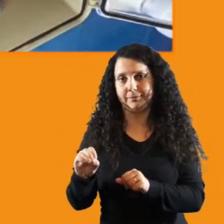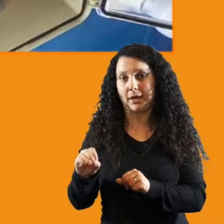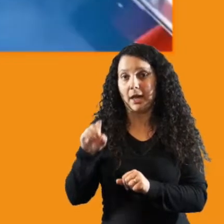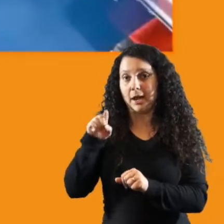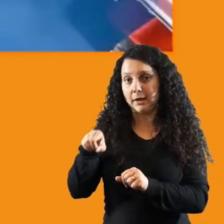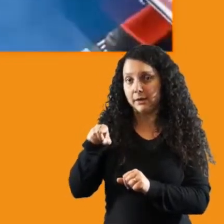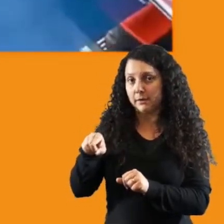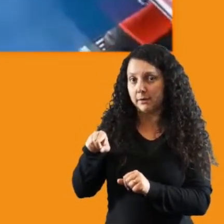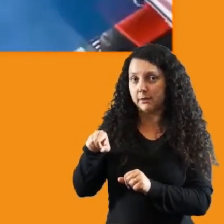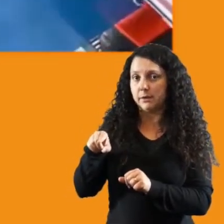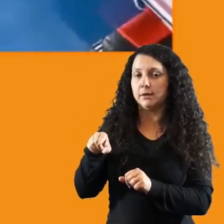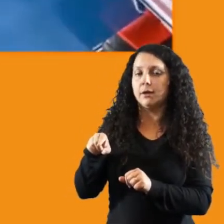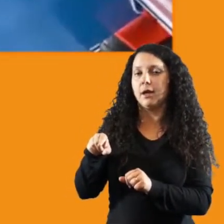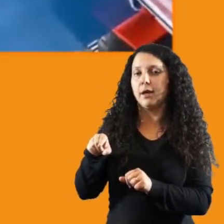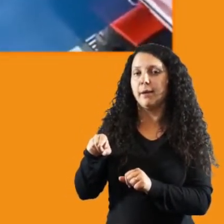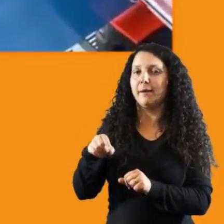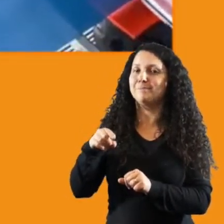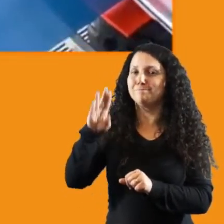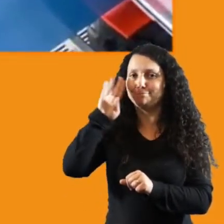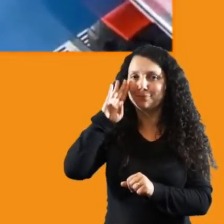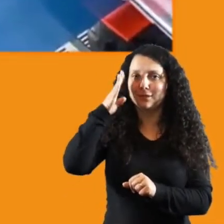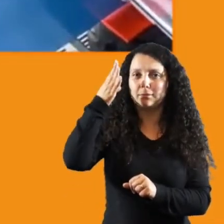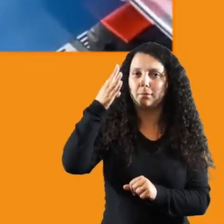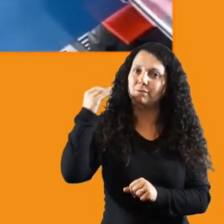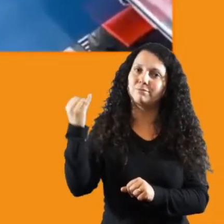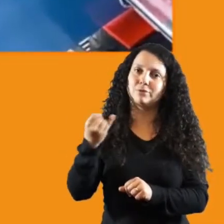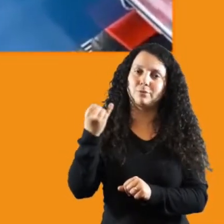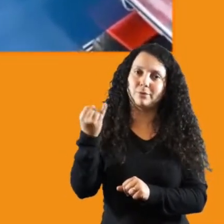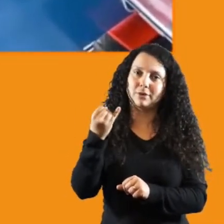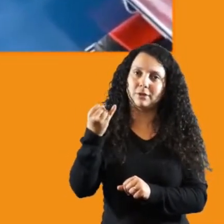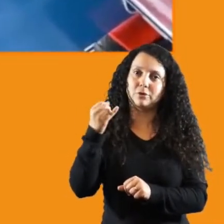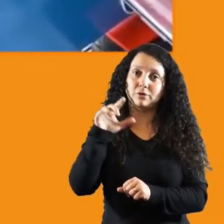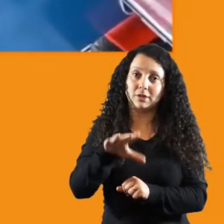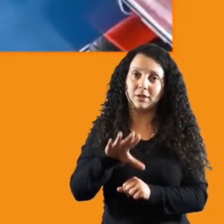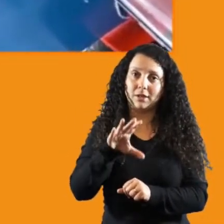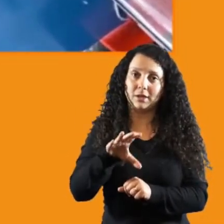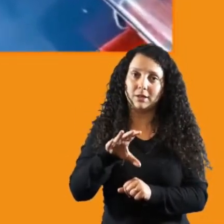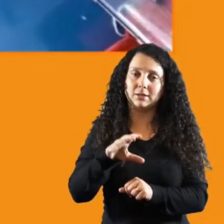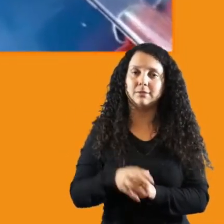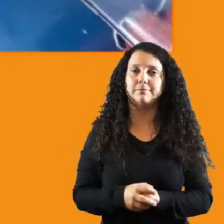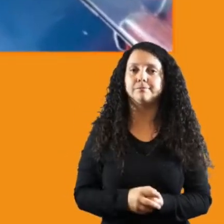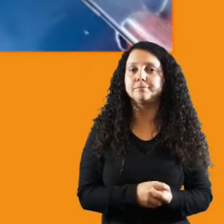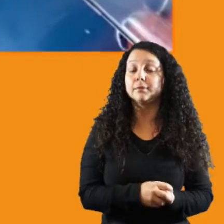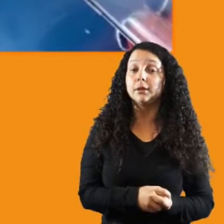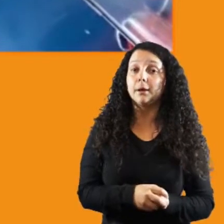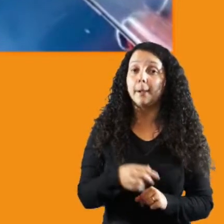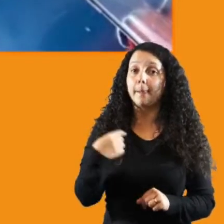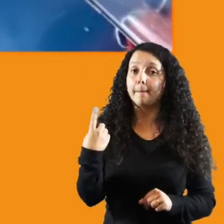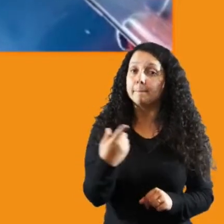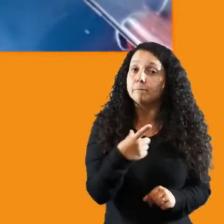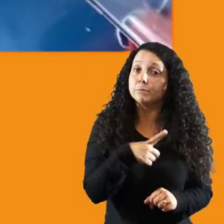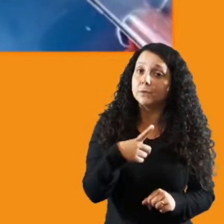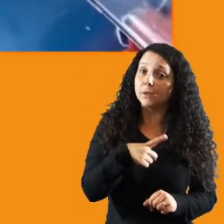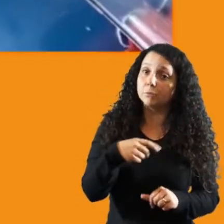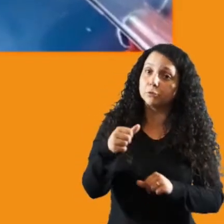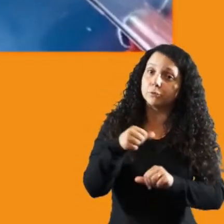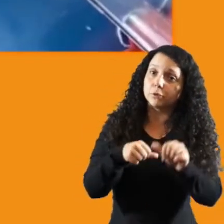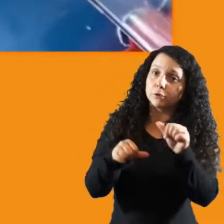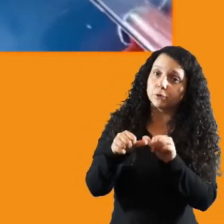dos componentes aí principais do nosso sistema fotovoltaico. Nós temos, além do inversor, nós temos um